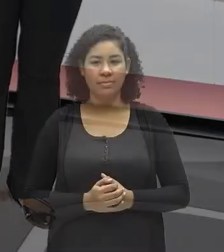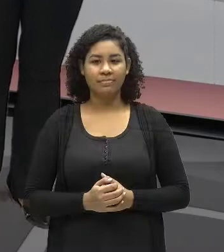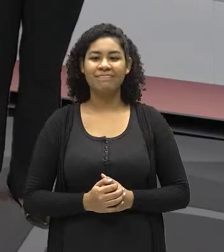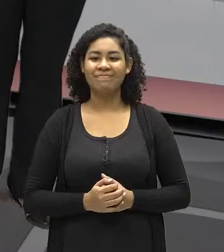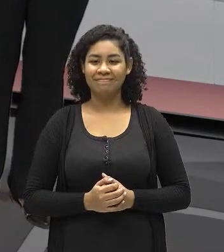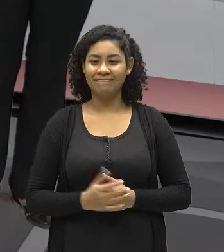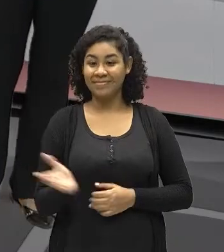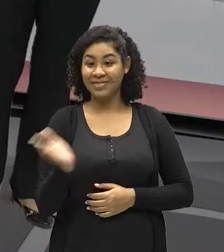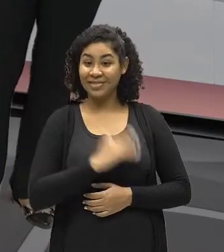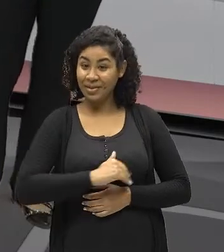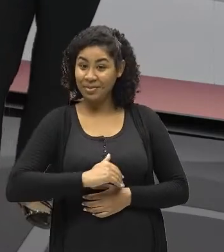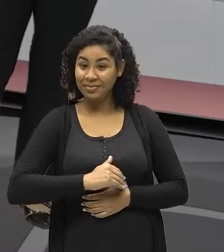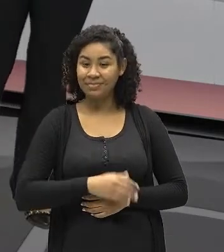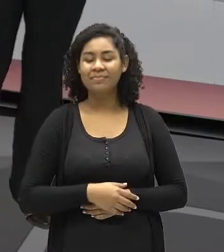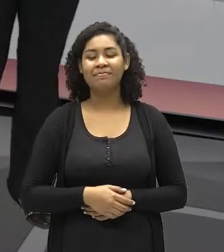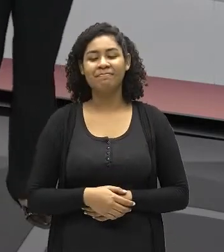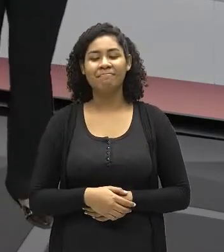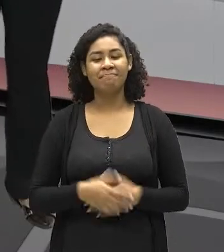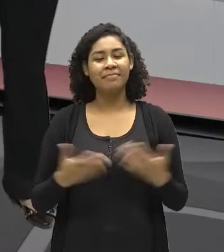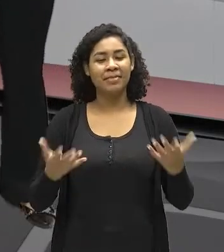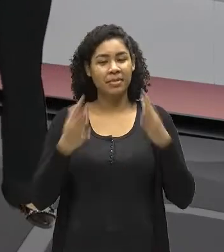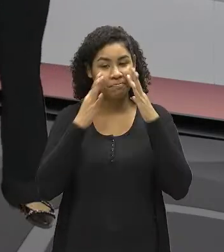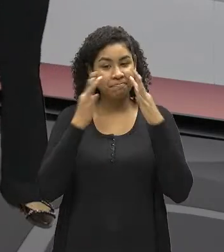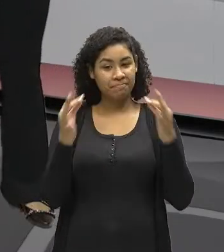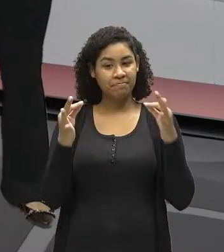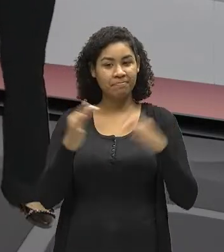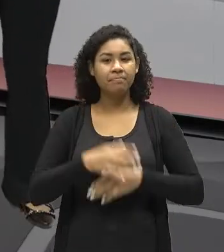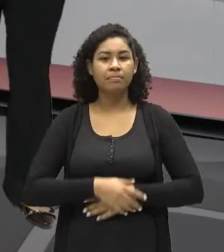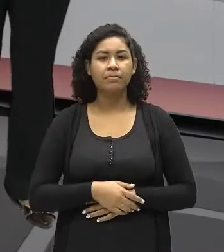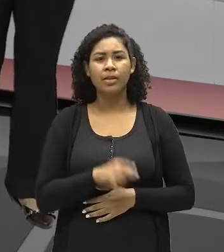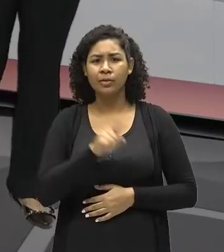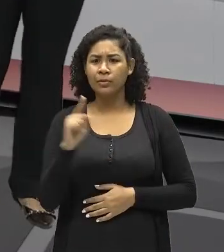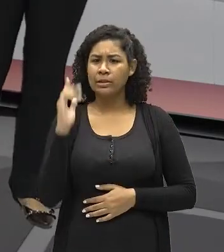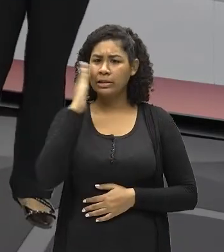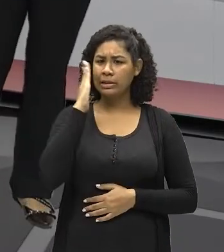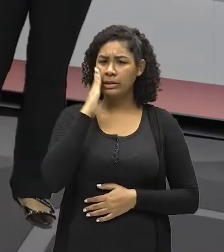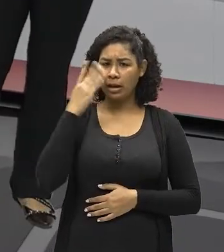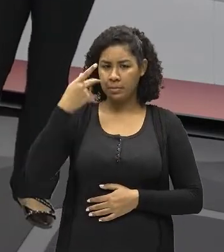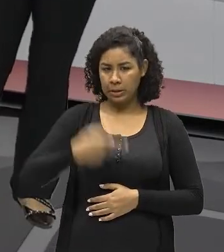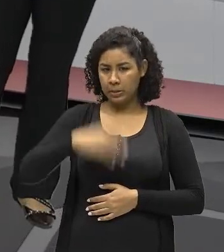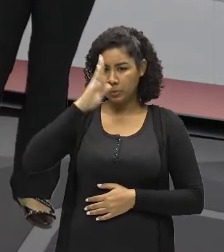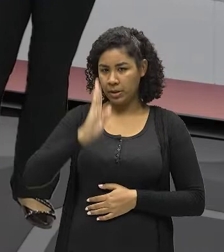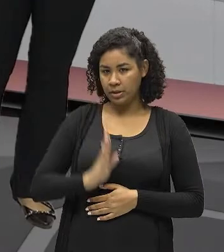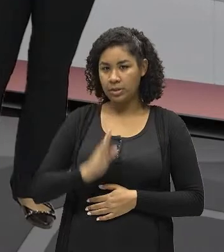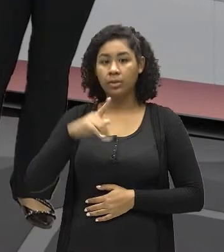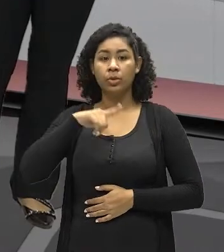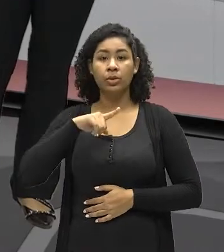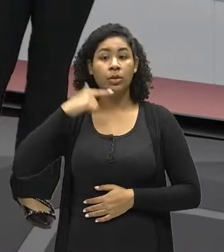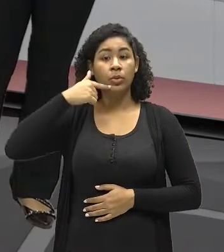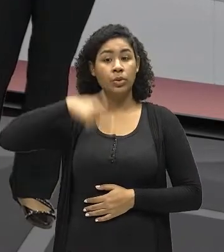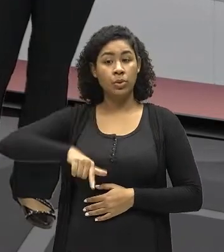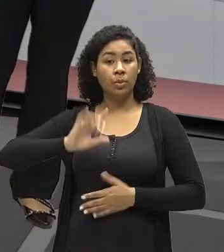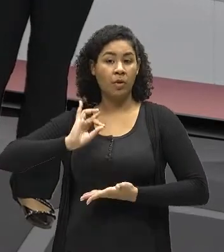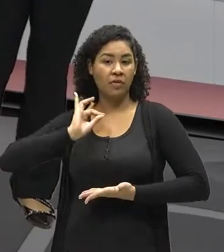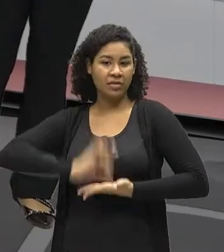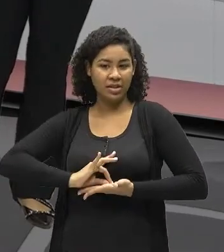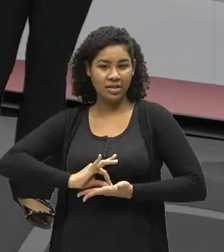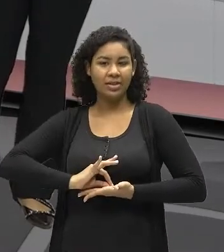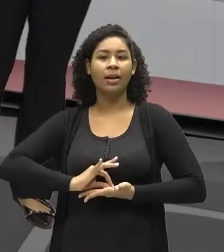Vamos lá então? Então vejam bem. Vocês já sabem que aqui no Brasil nós temos uma língua oficial, que é a